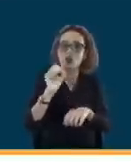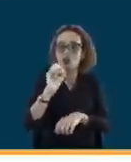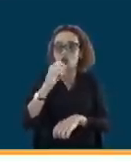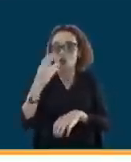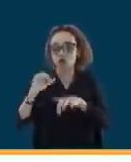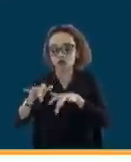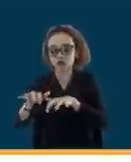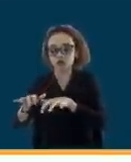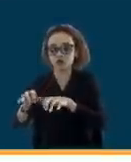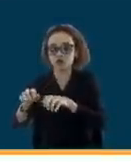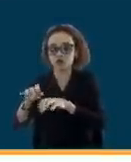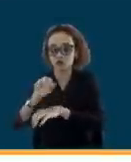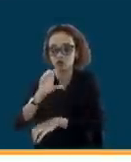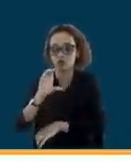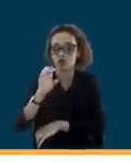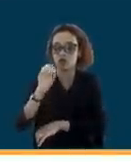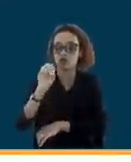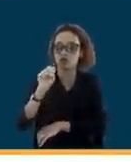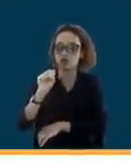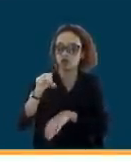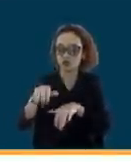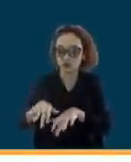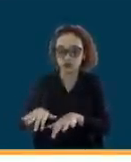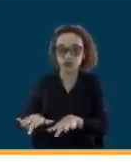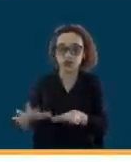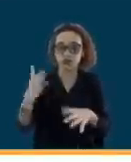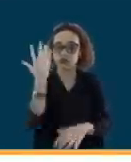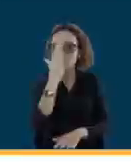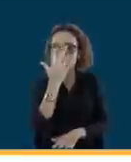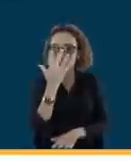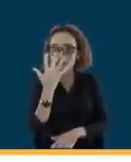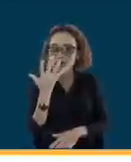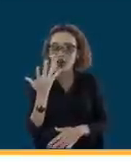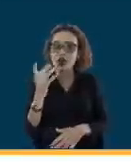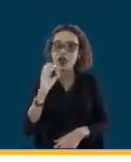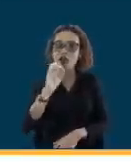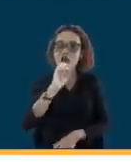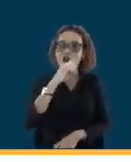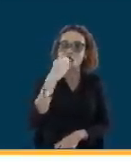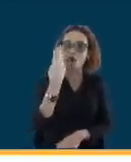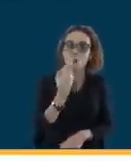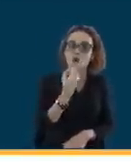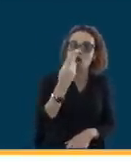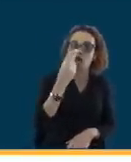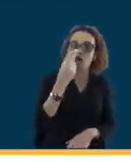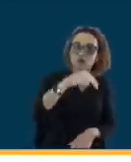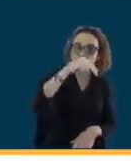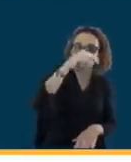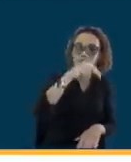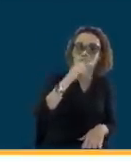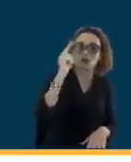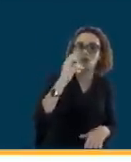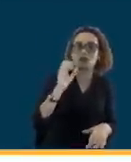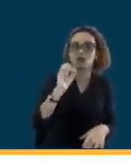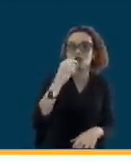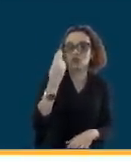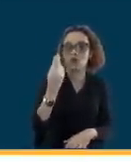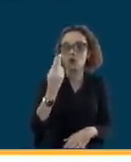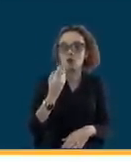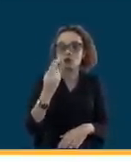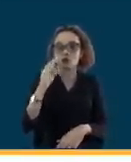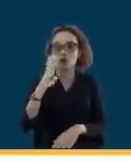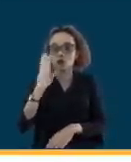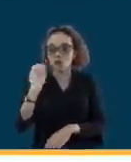carnaval, que estão nos forrozeiros do São João do Nordeste, que estão no Boi, lá do Maranhão e de Parintins,